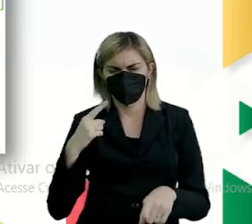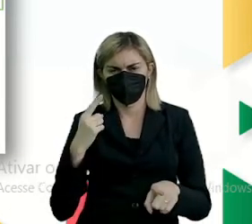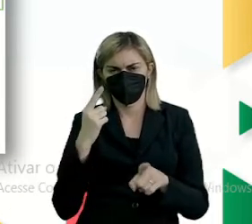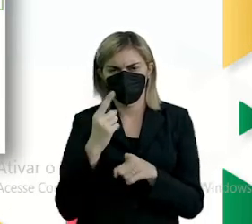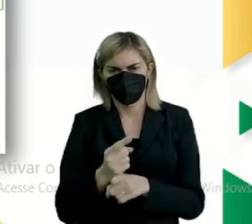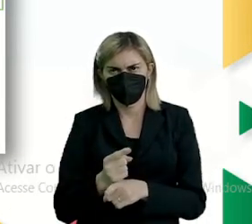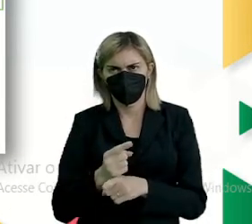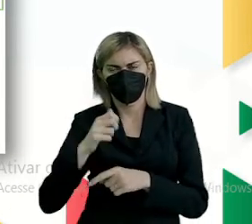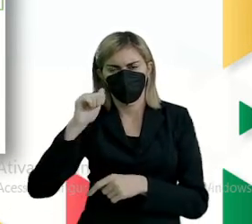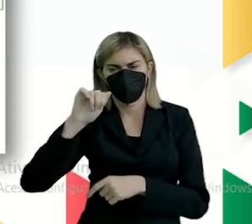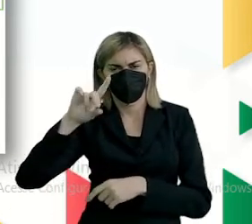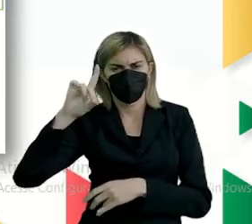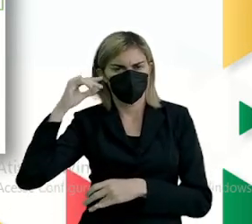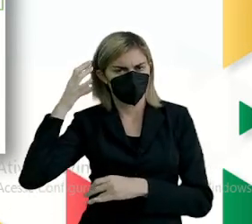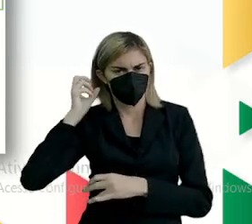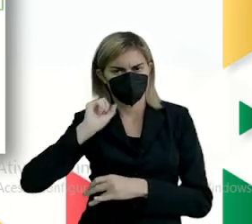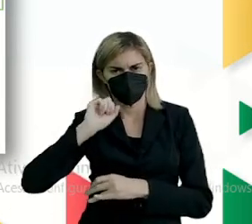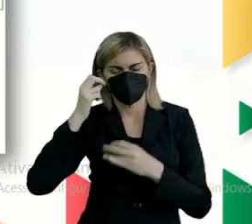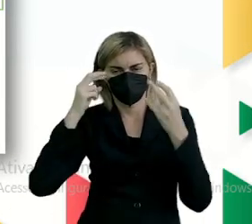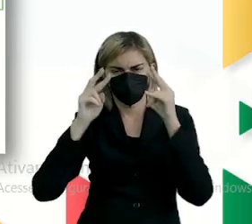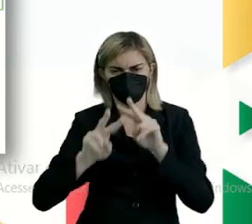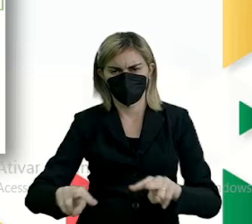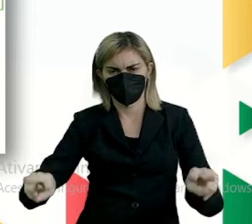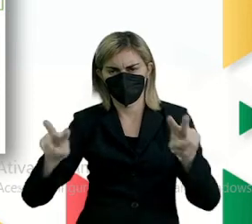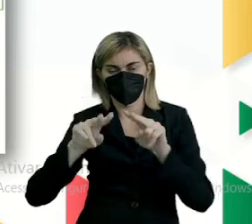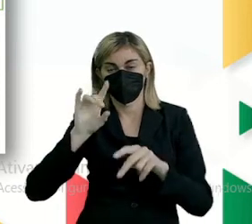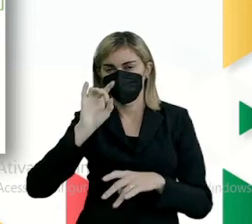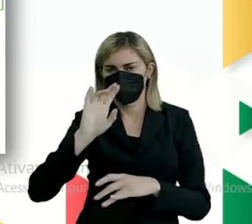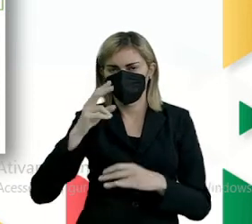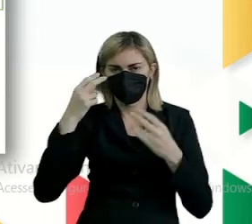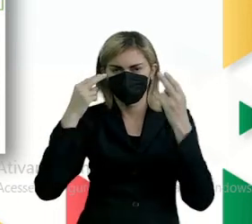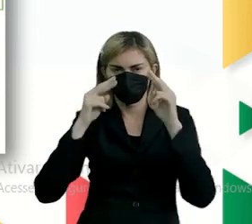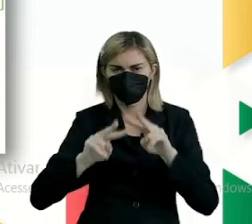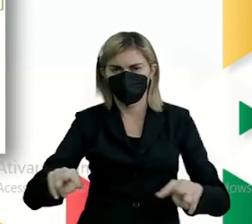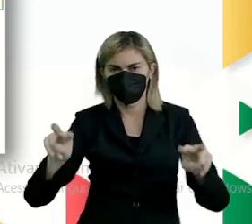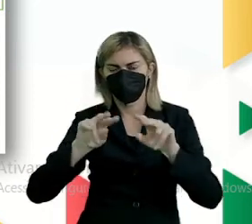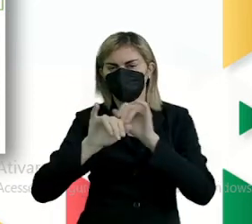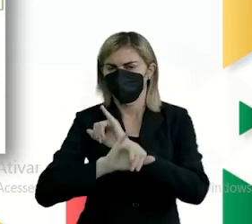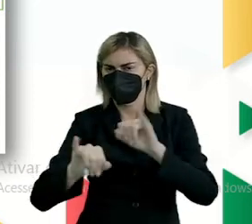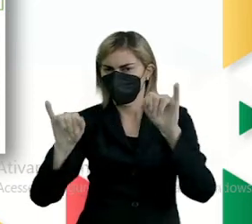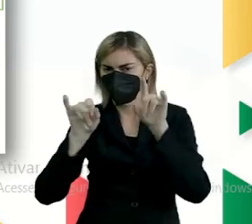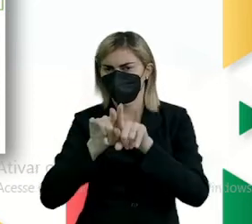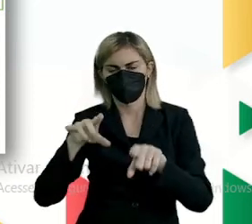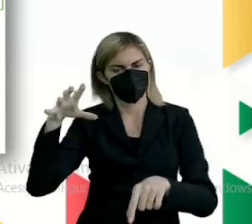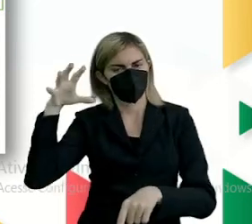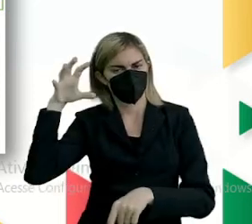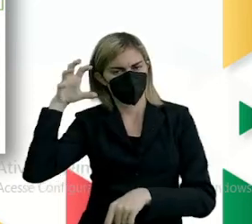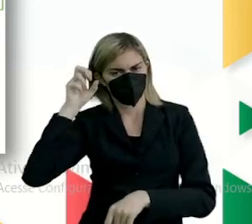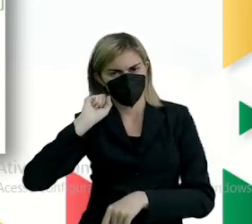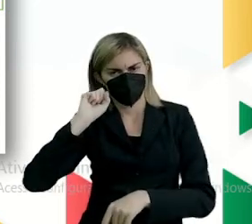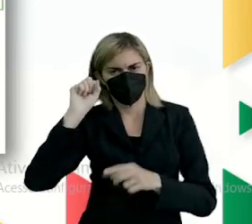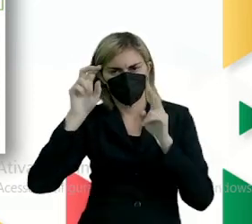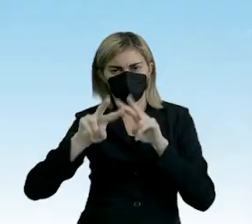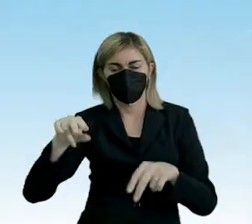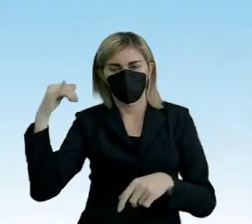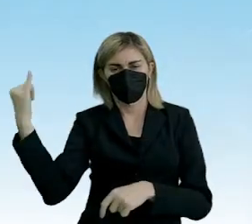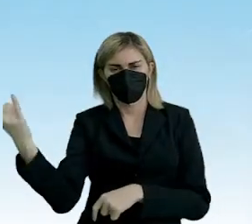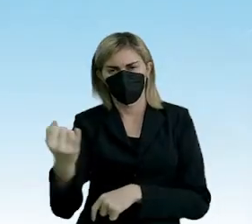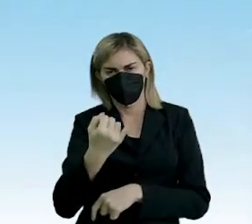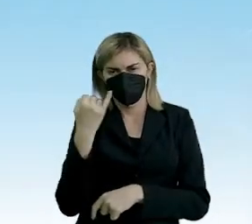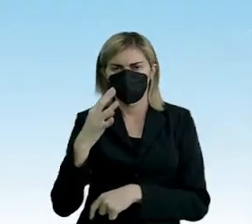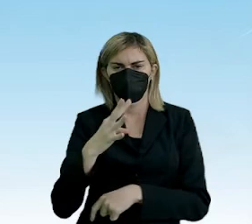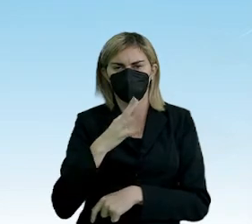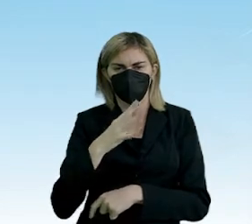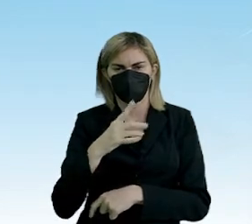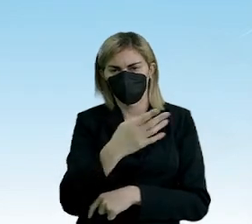questão audiovisual, não só o visual, mas há campanhas também com o áudio. E é importante conhecer para que